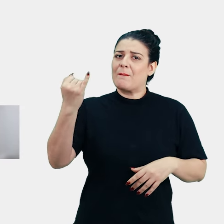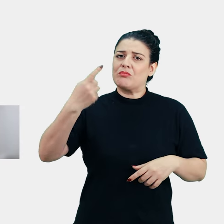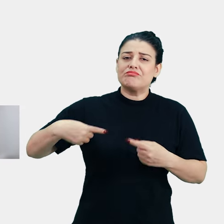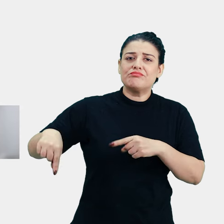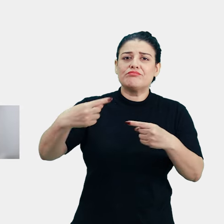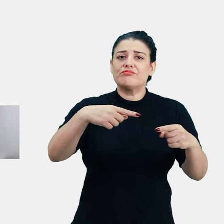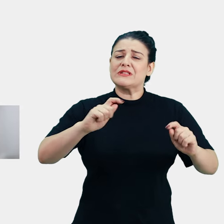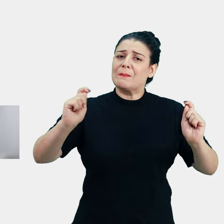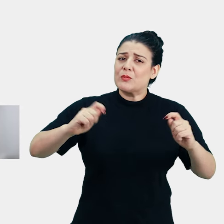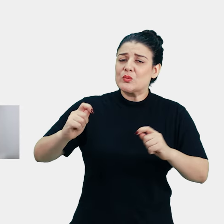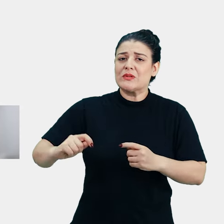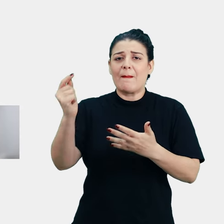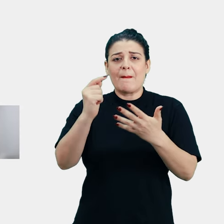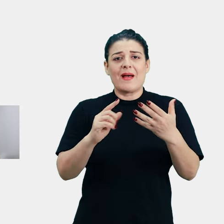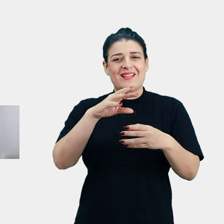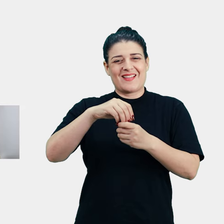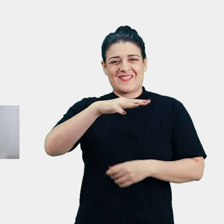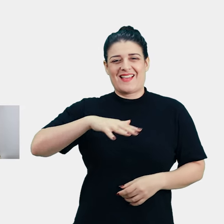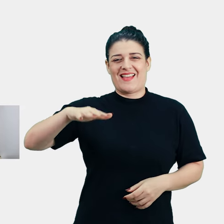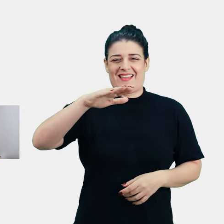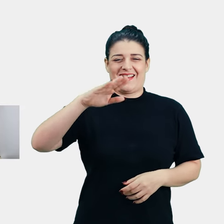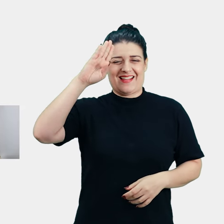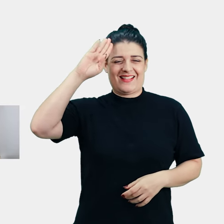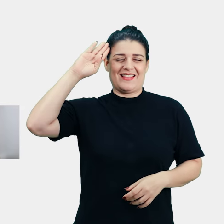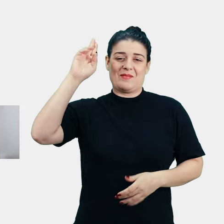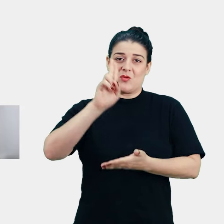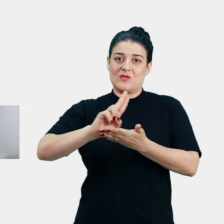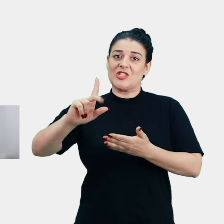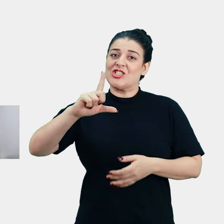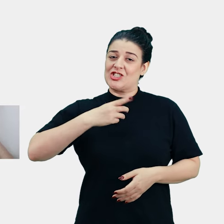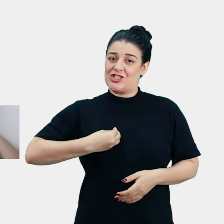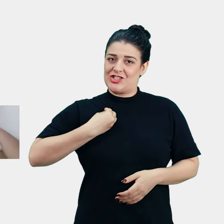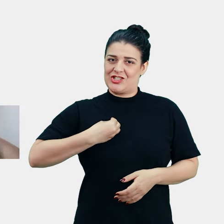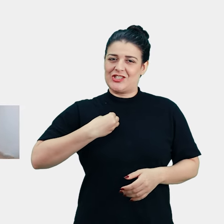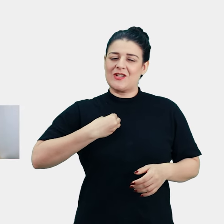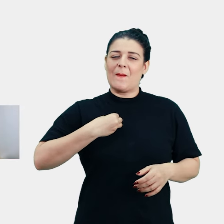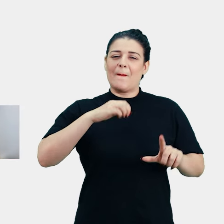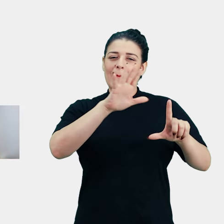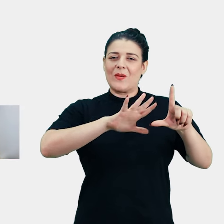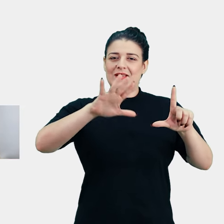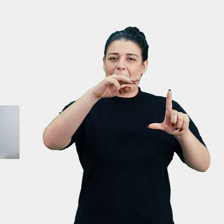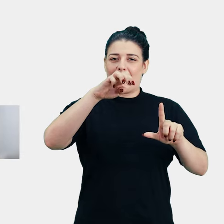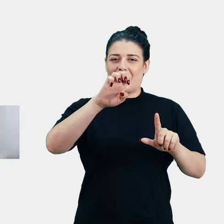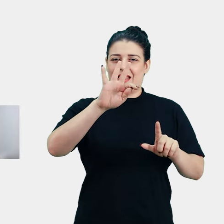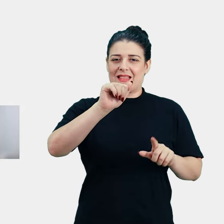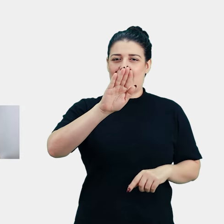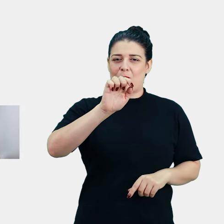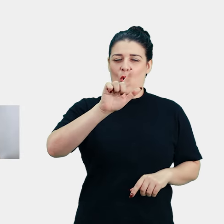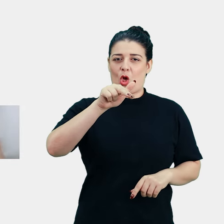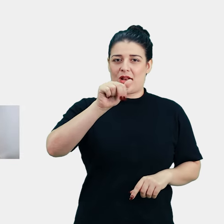essas possibilidades dentro da universidade. Então, tem o portal Metabolômica Brasil, só vocês digitarem no Google,